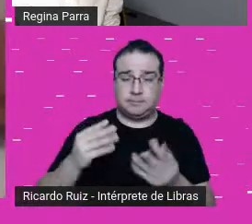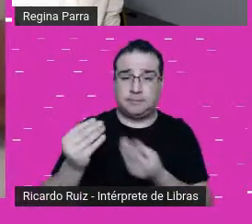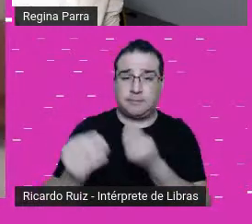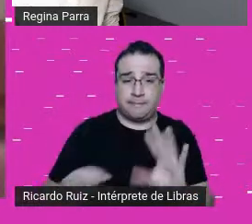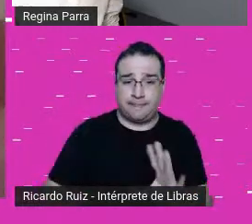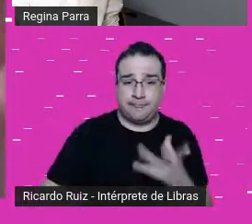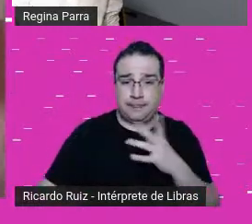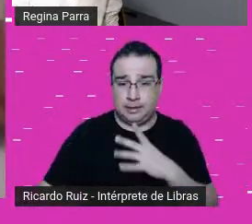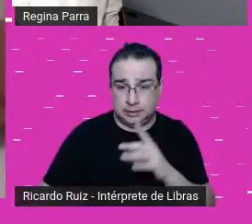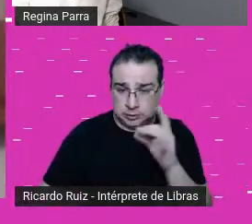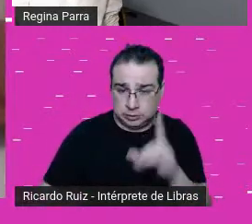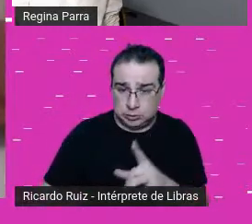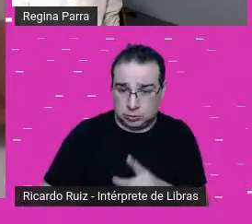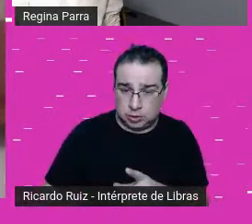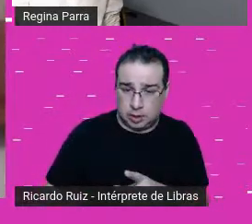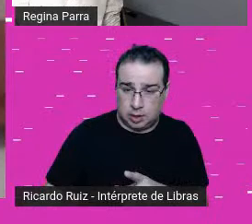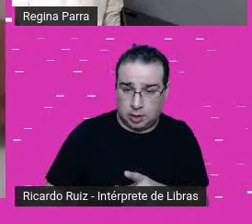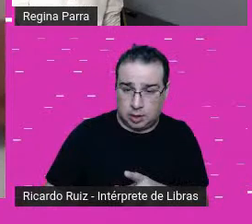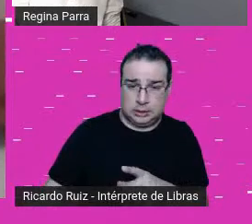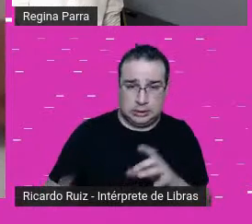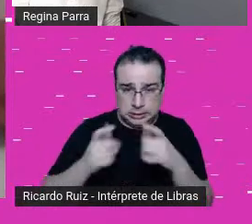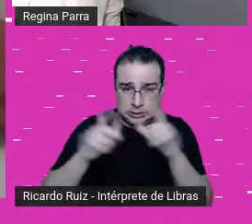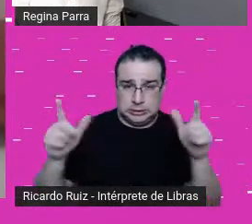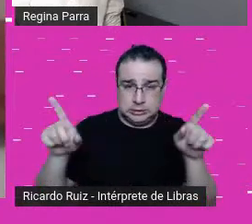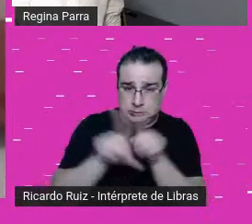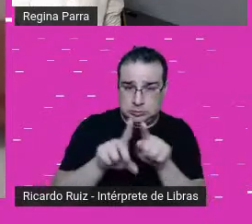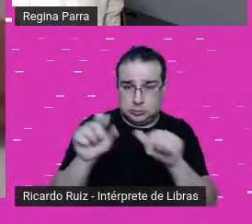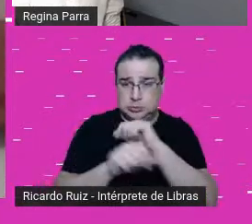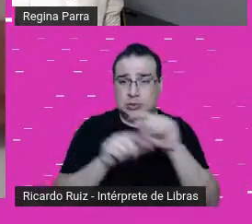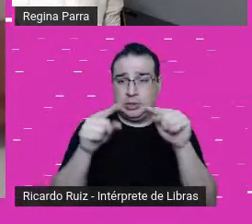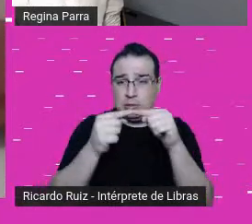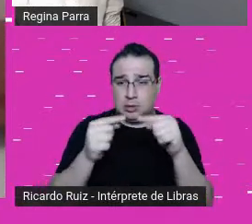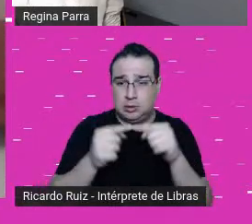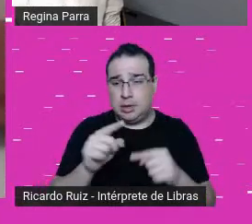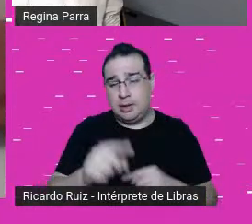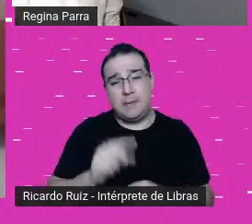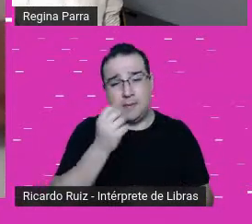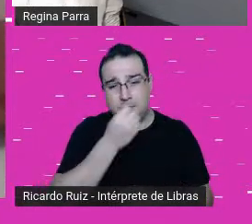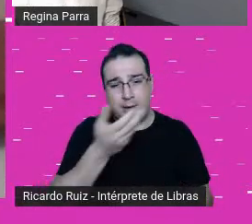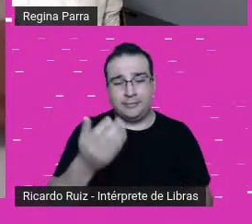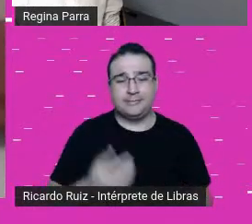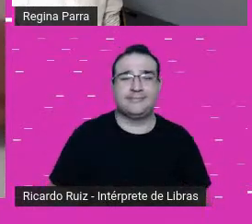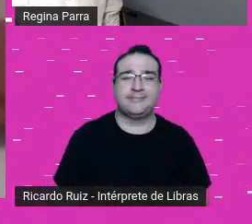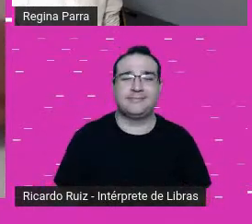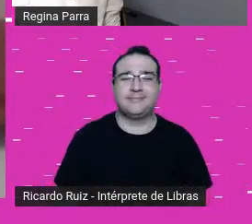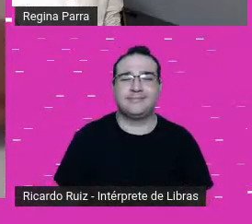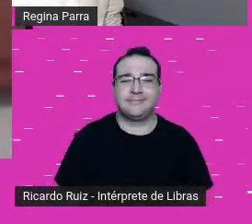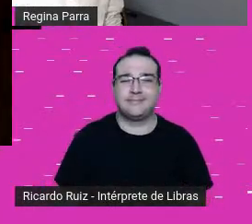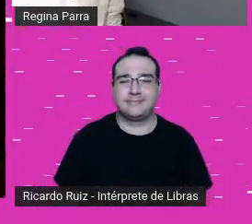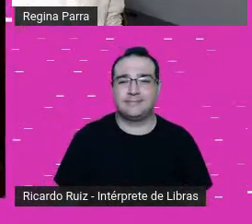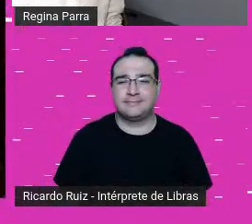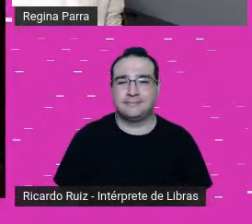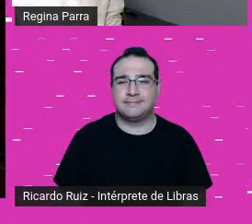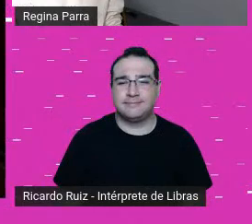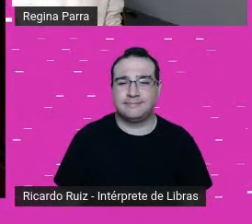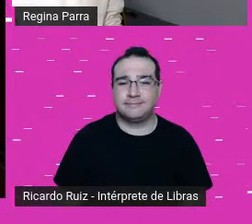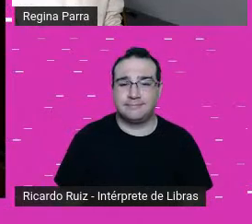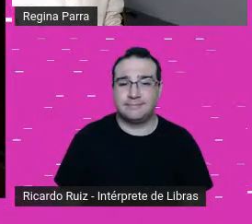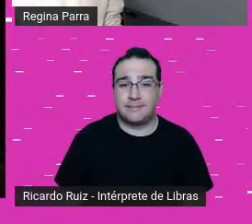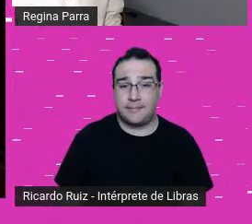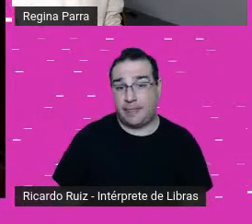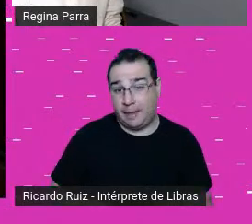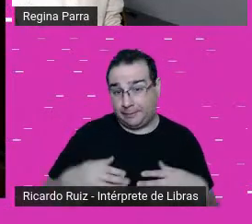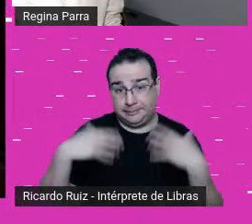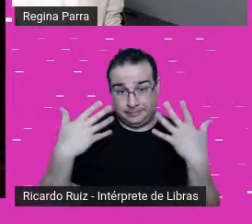saímos desse lugar macro para esse lugar micro, né, seria muito bom. Sim. Vamos